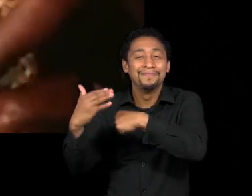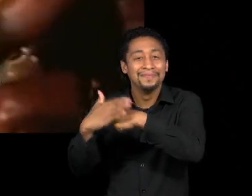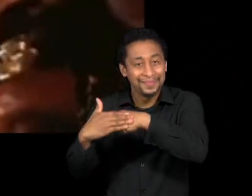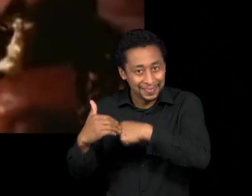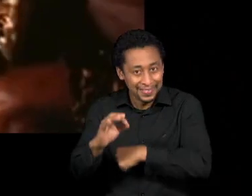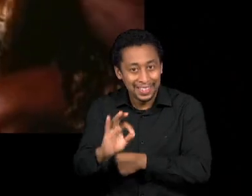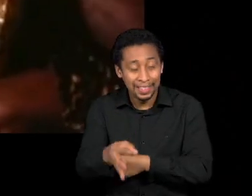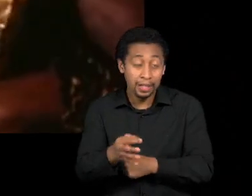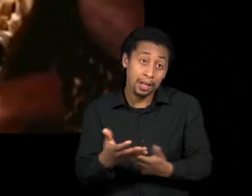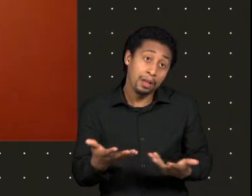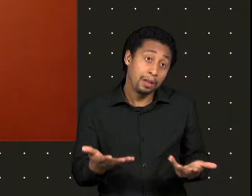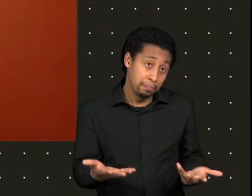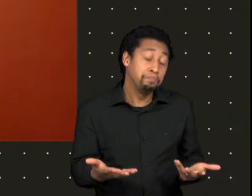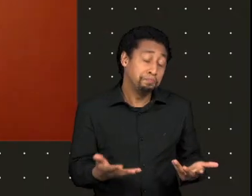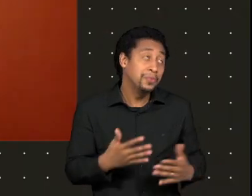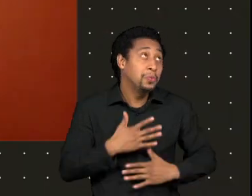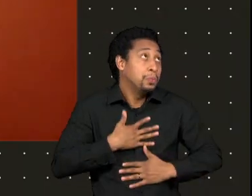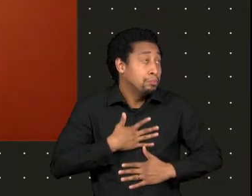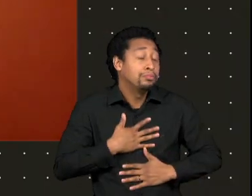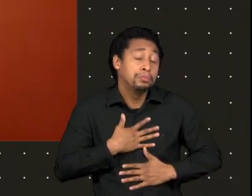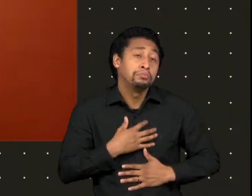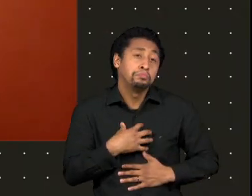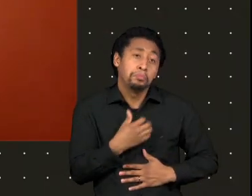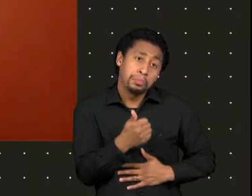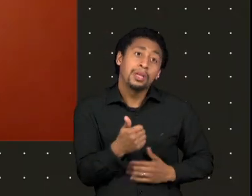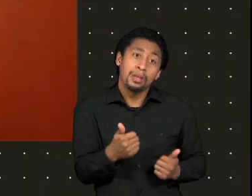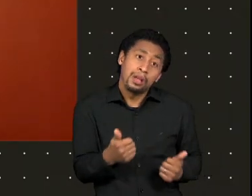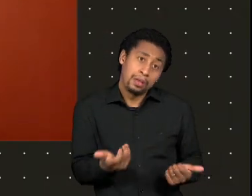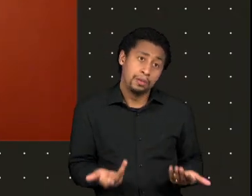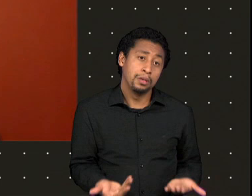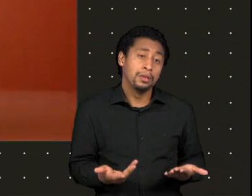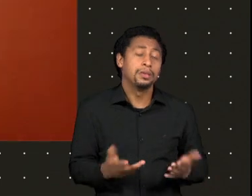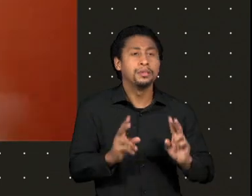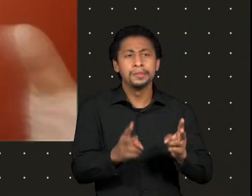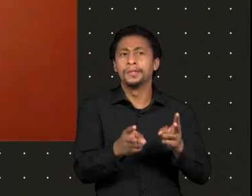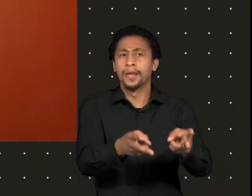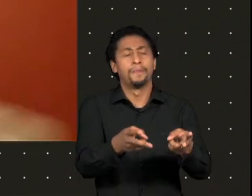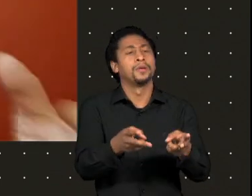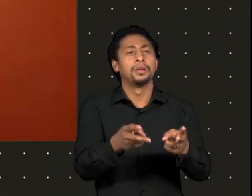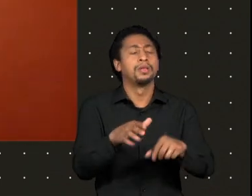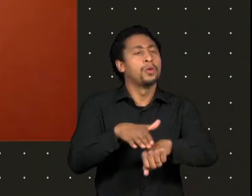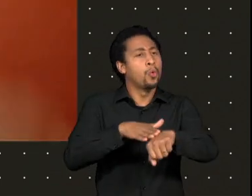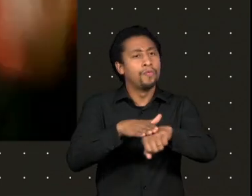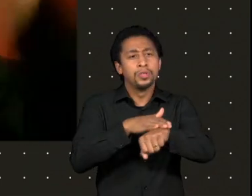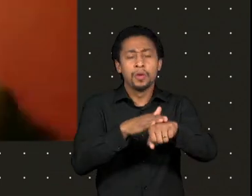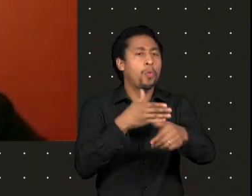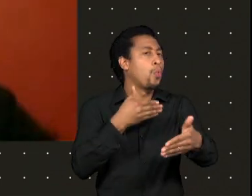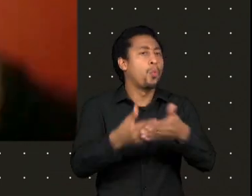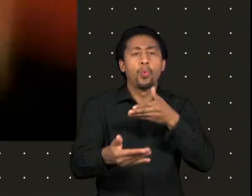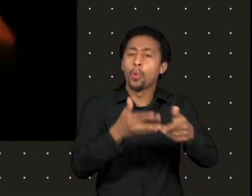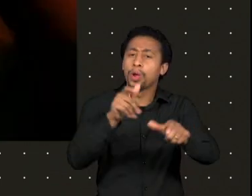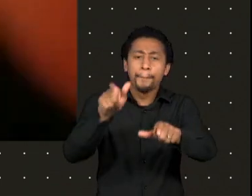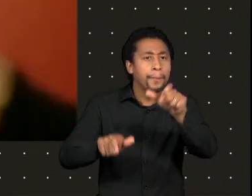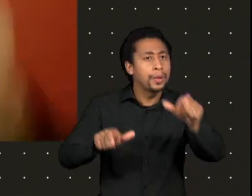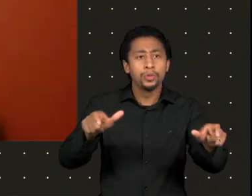de confortável. E ele, cada vez que ia conversar com qualquer pessoa, eram